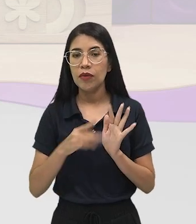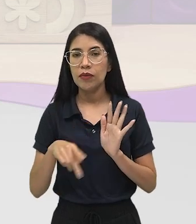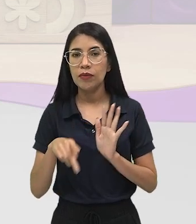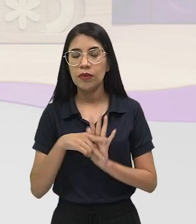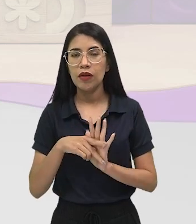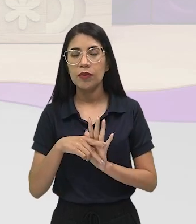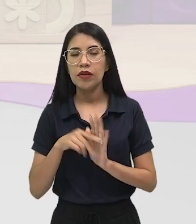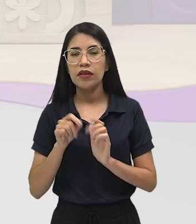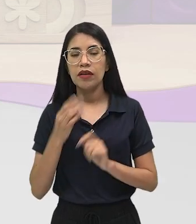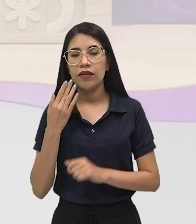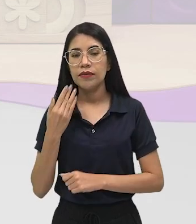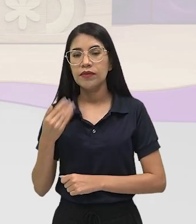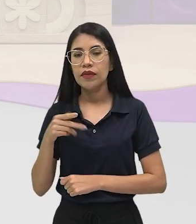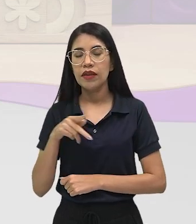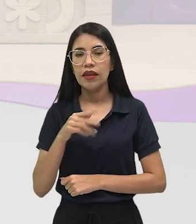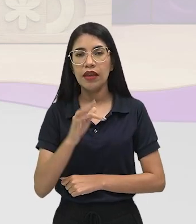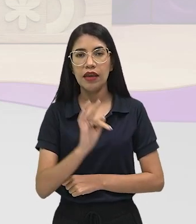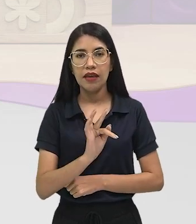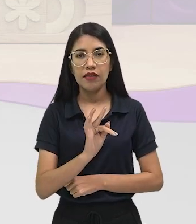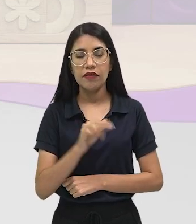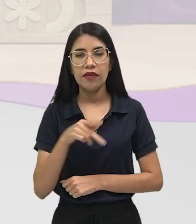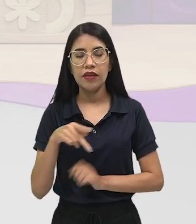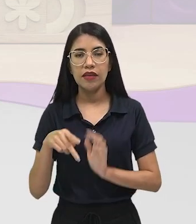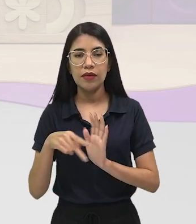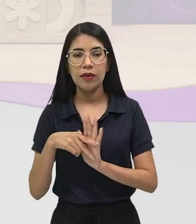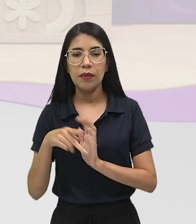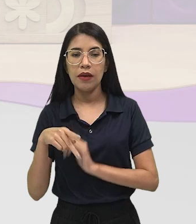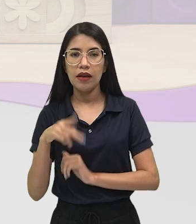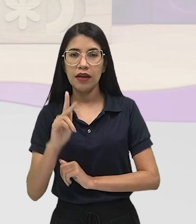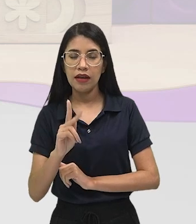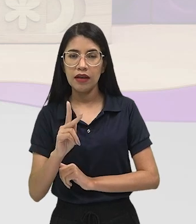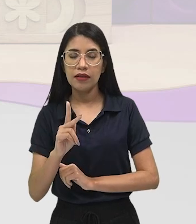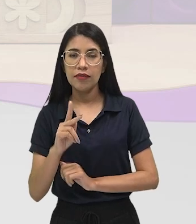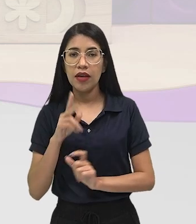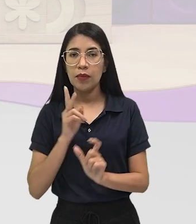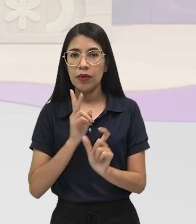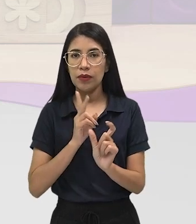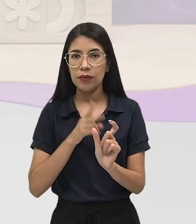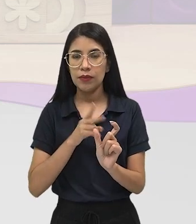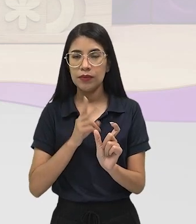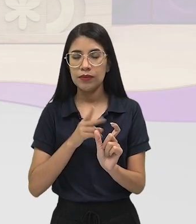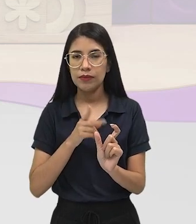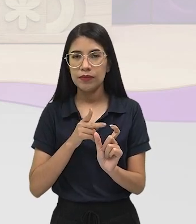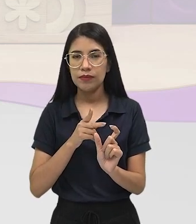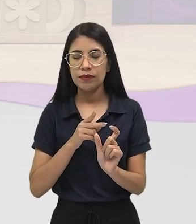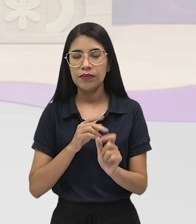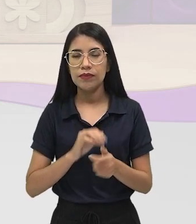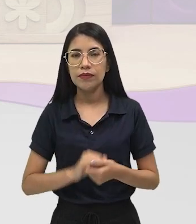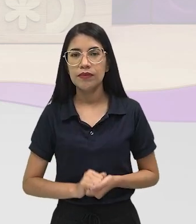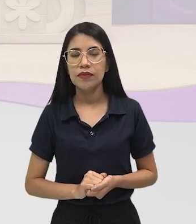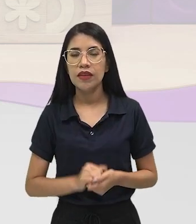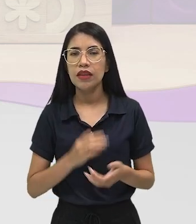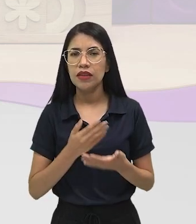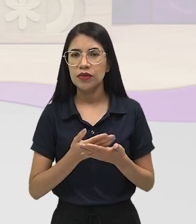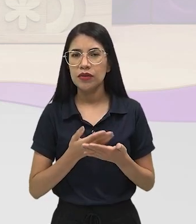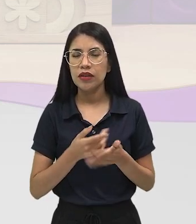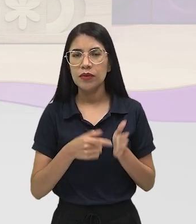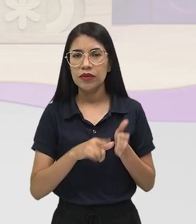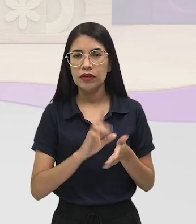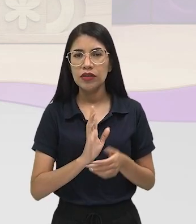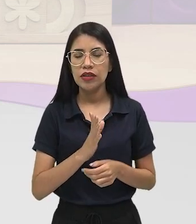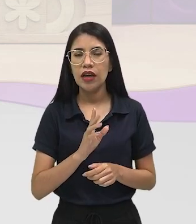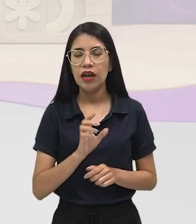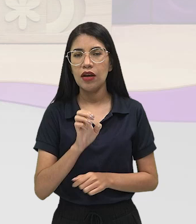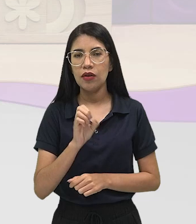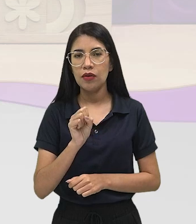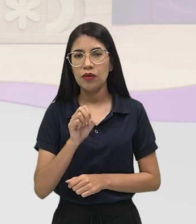essa força F vai ser igual a K, que é uma constante. Nós vimos isso nas nossas aulas de matemática. O que é constante?